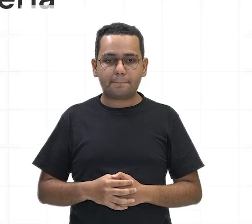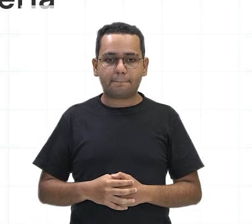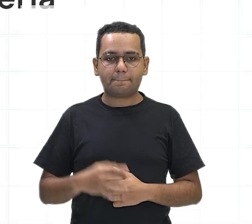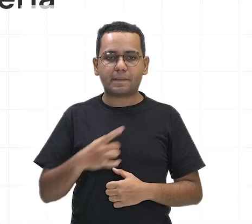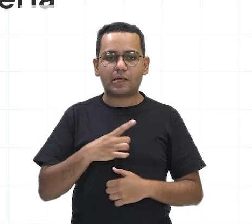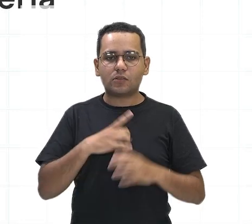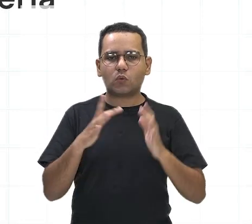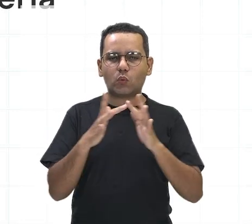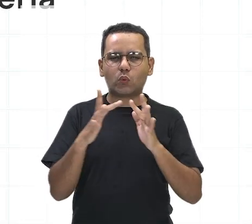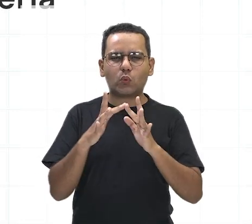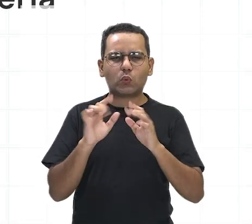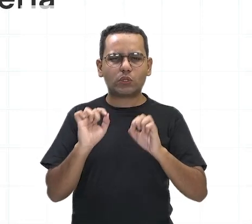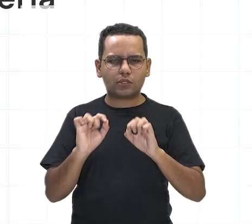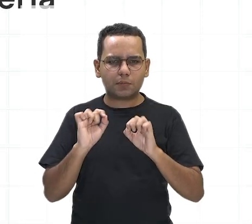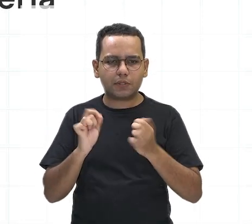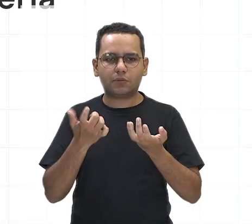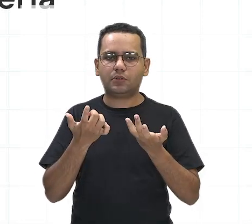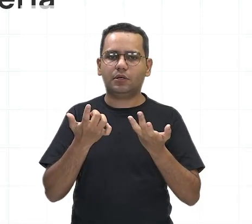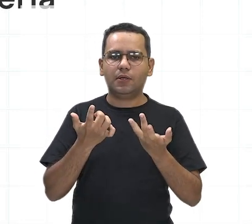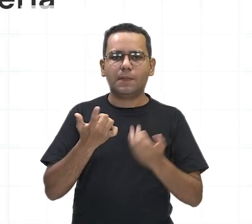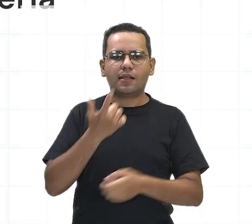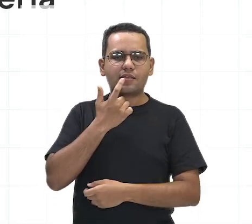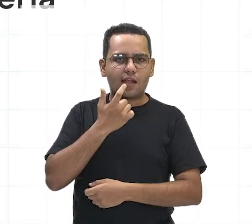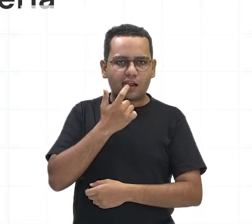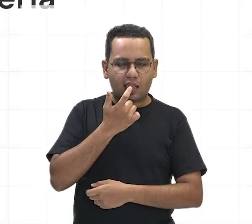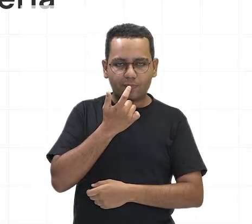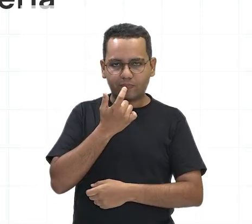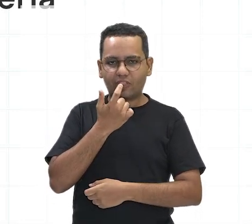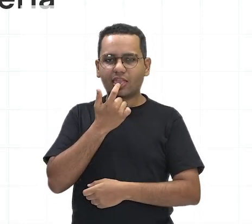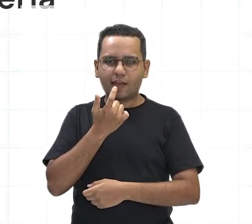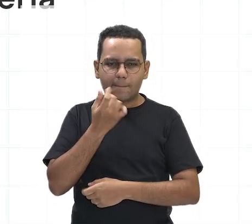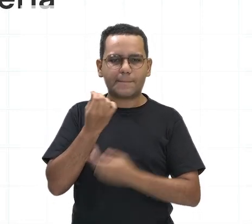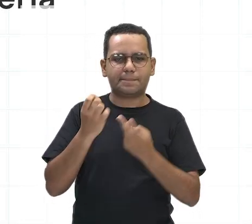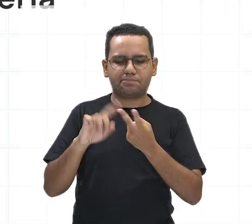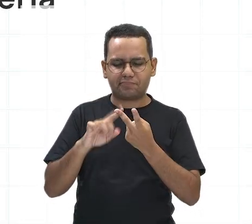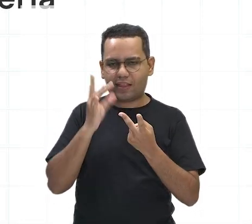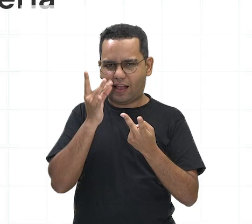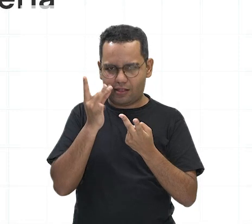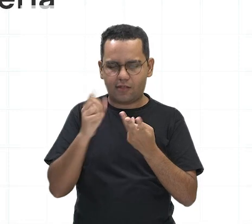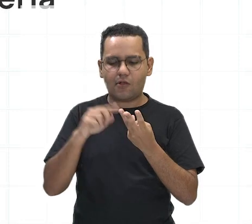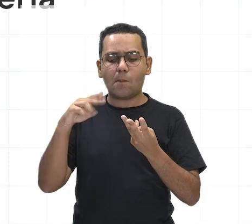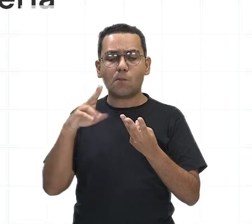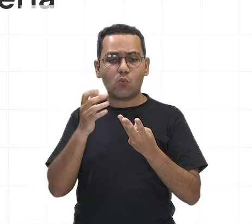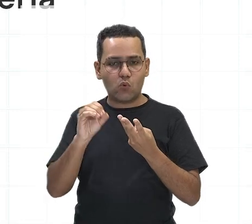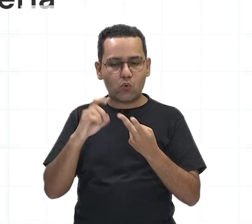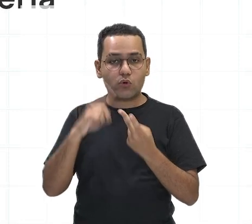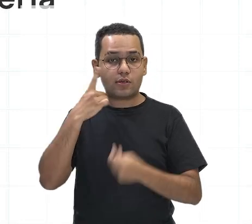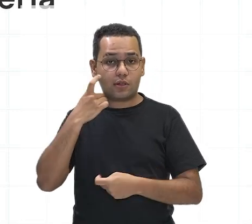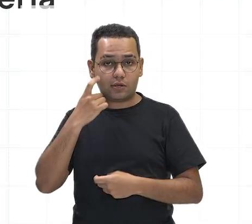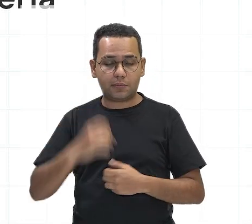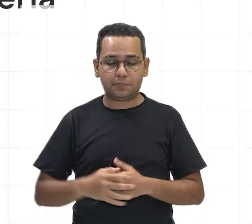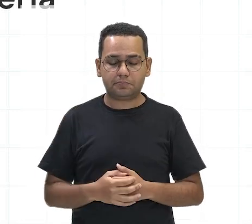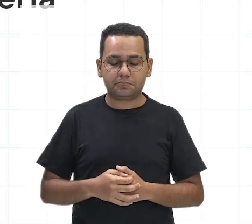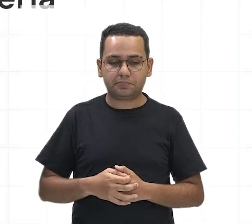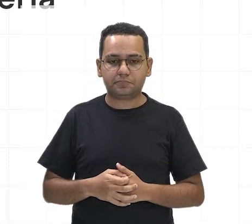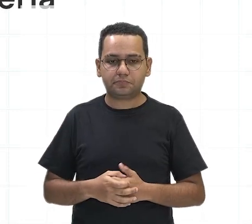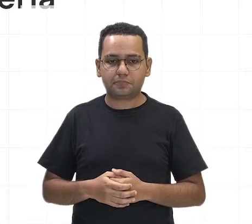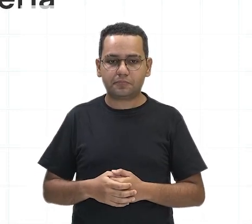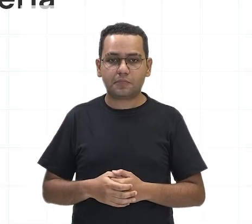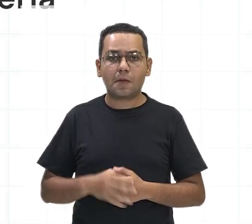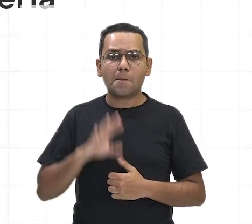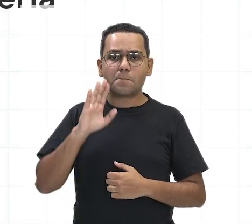de contato das secreções de pacientes infectados, como a gente pôde observar. E aí nós falamos, né, que